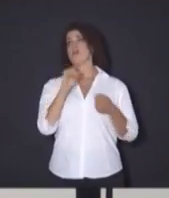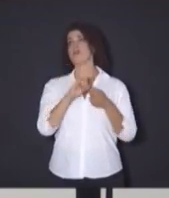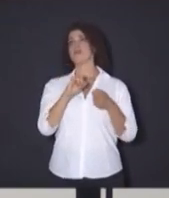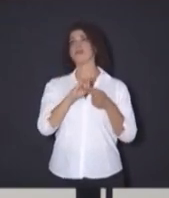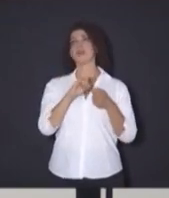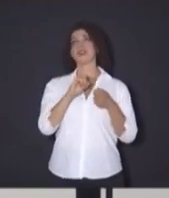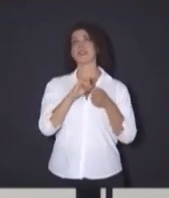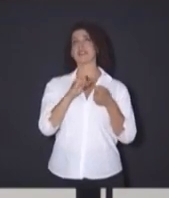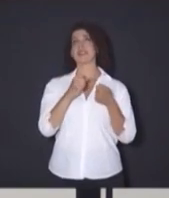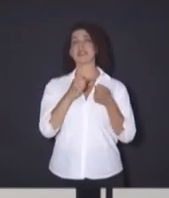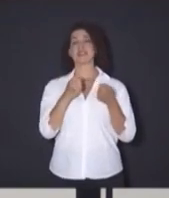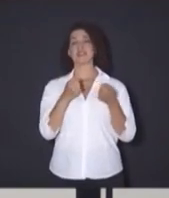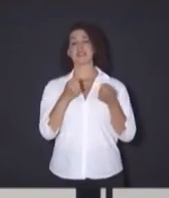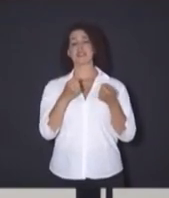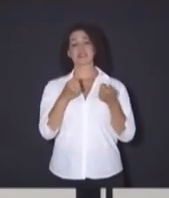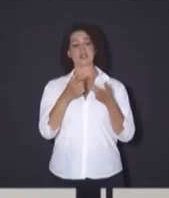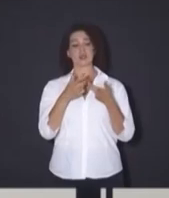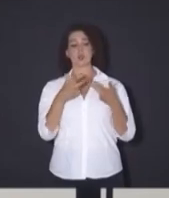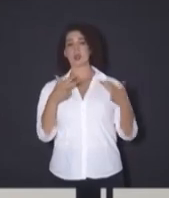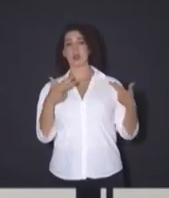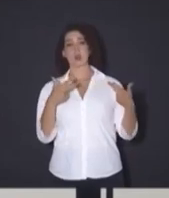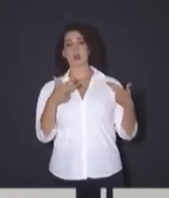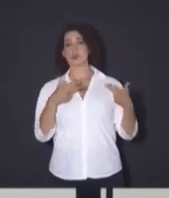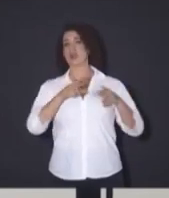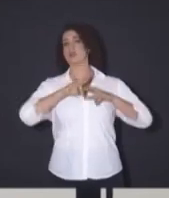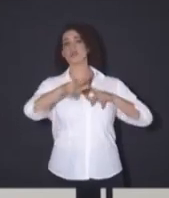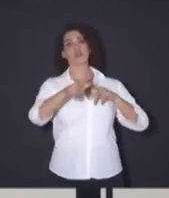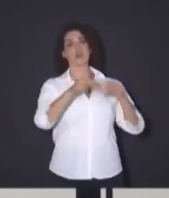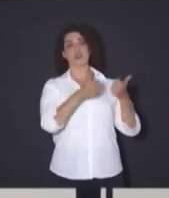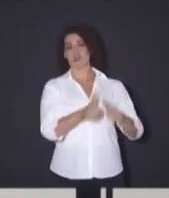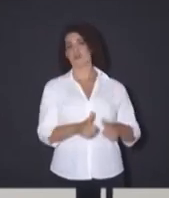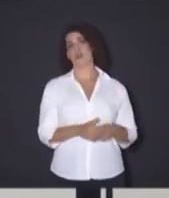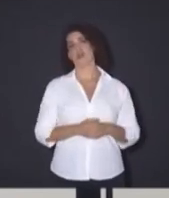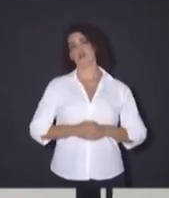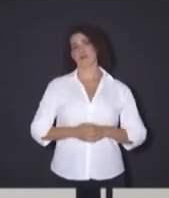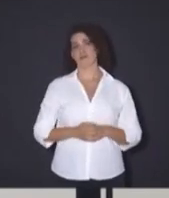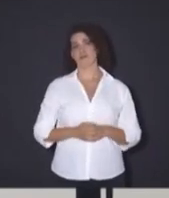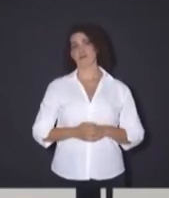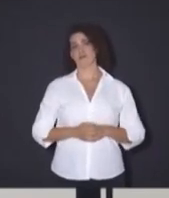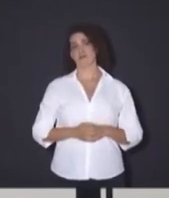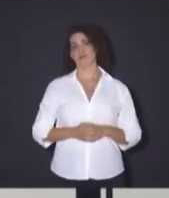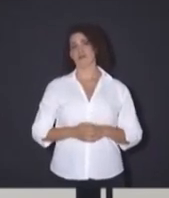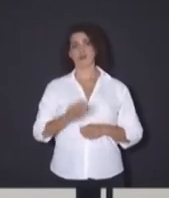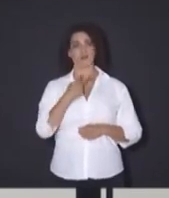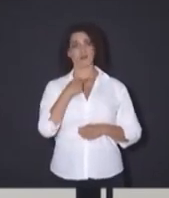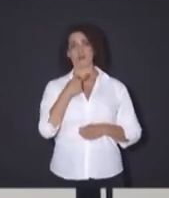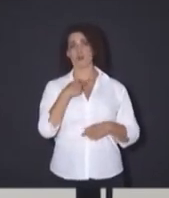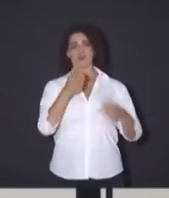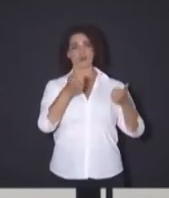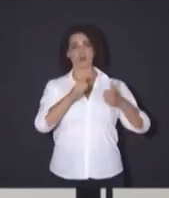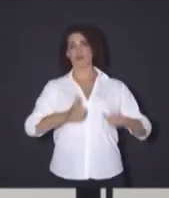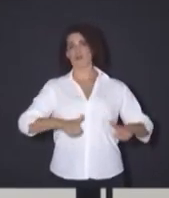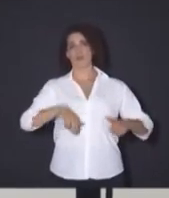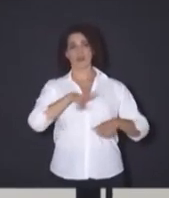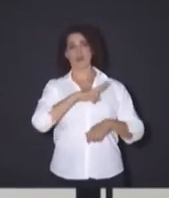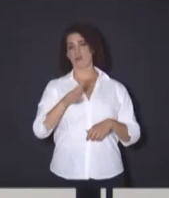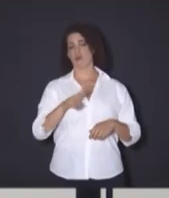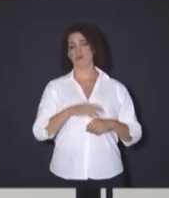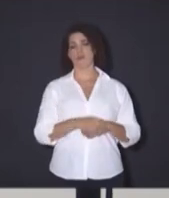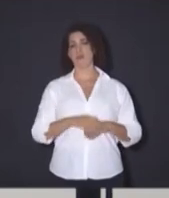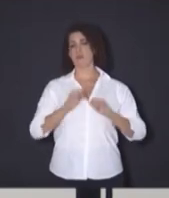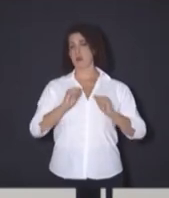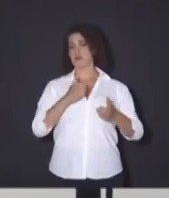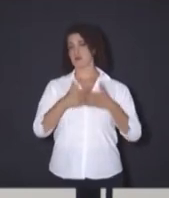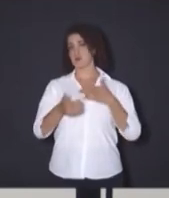que não tem mais o nome de candomblé. Não deve ter mais o nome de candomblé. Deve se dar qualquer